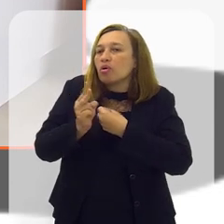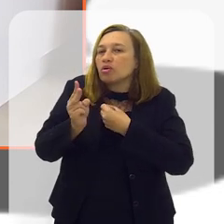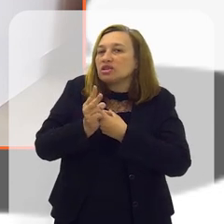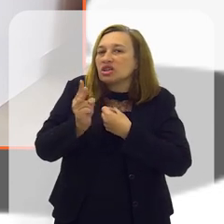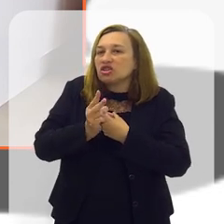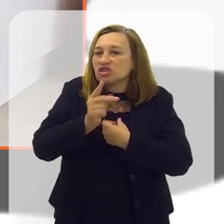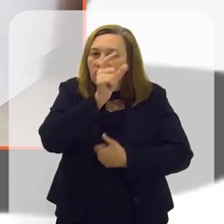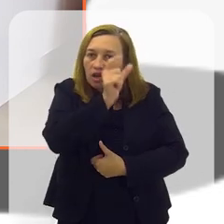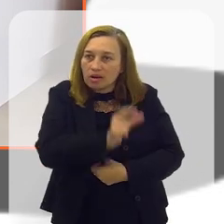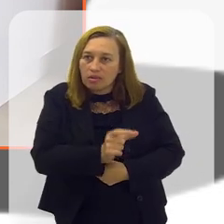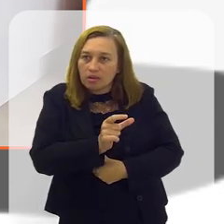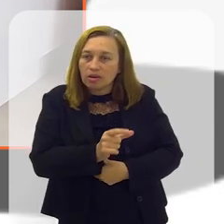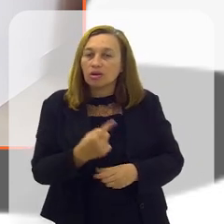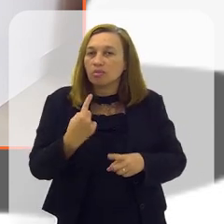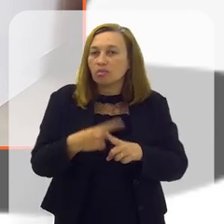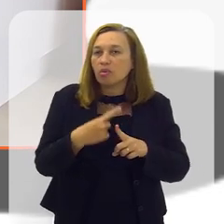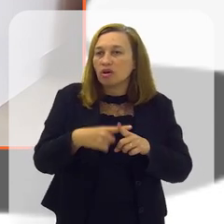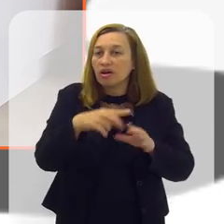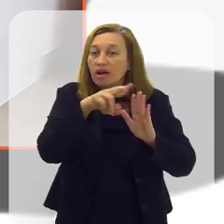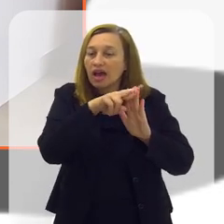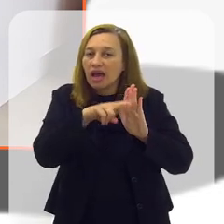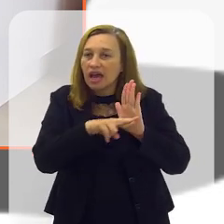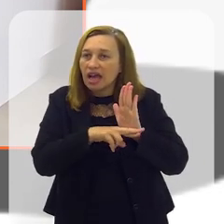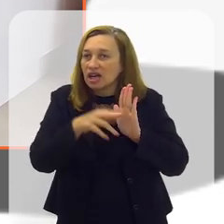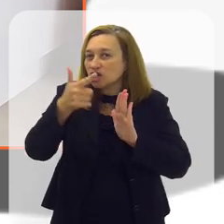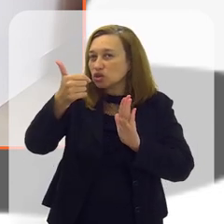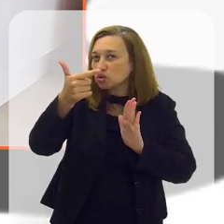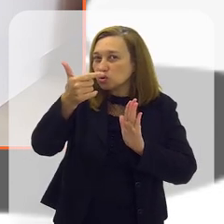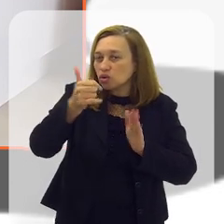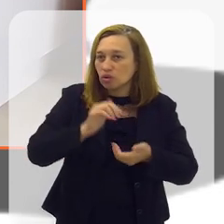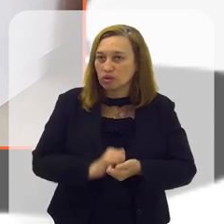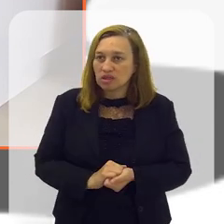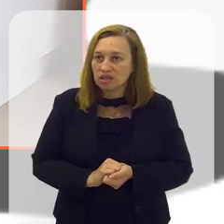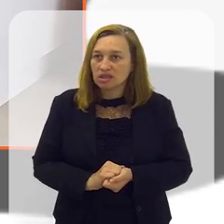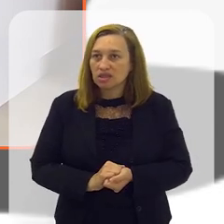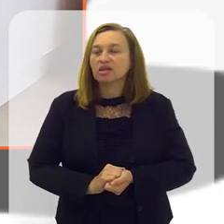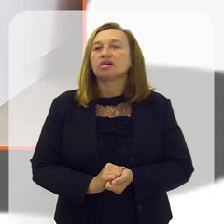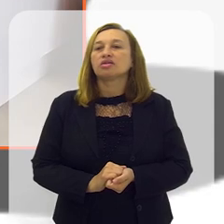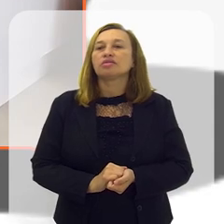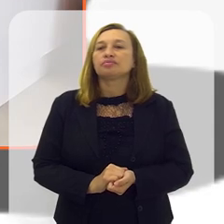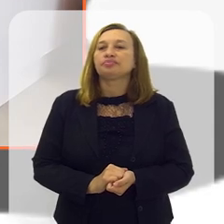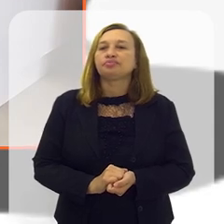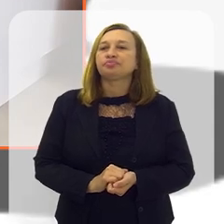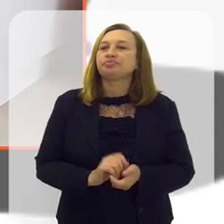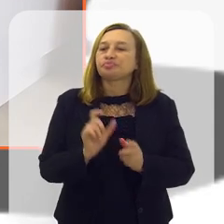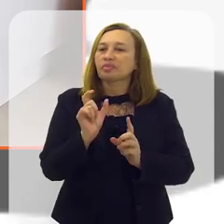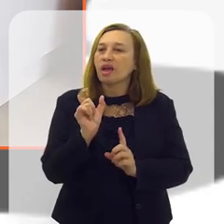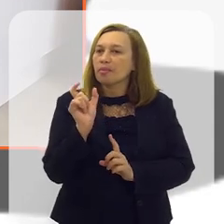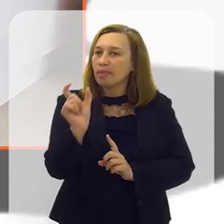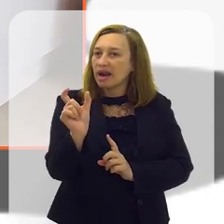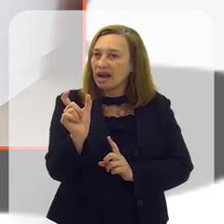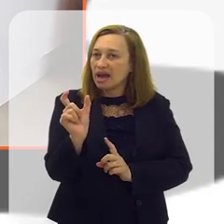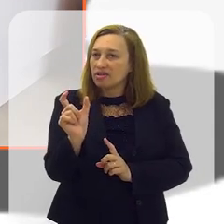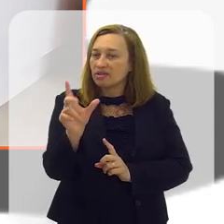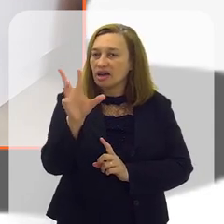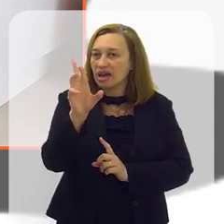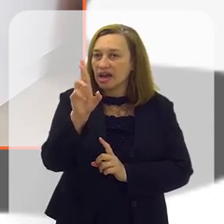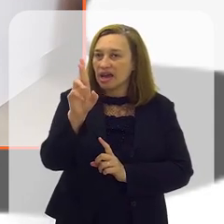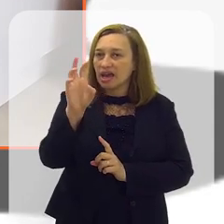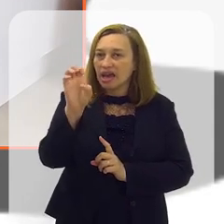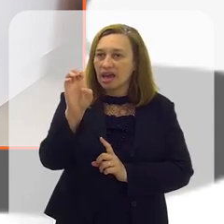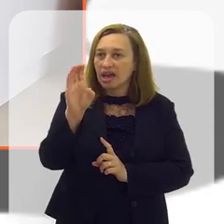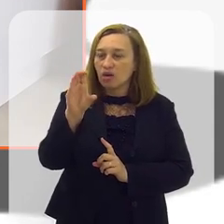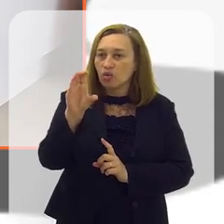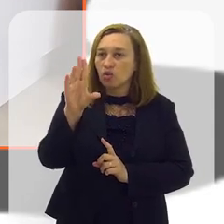a programação dos 12 passos ela vem para fazer uma o que a palavra recuperação fala mesmo,